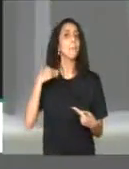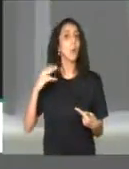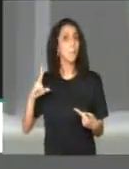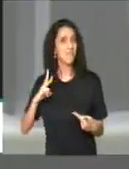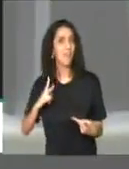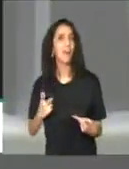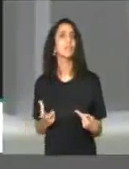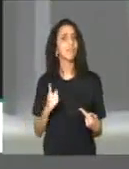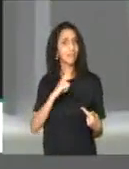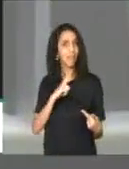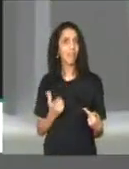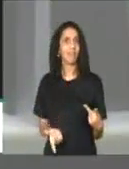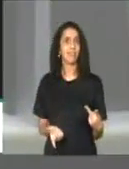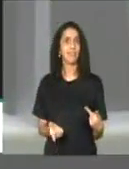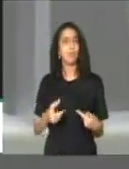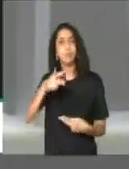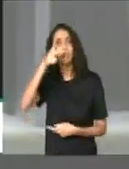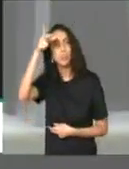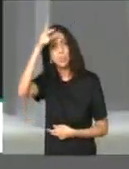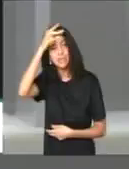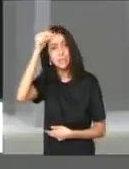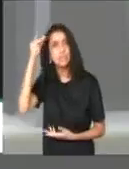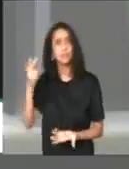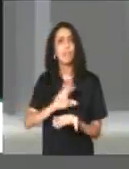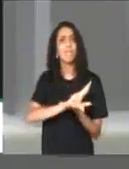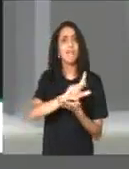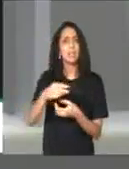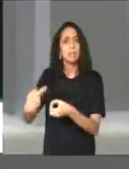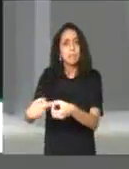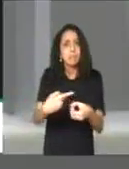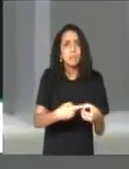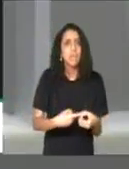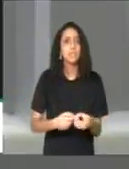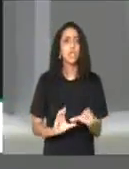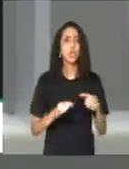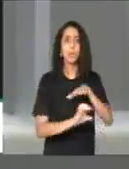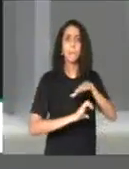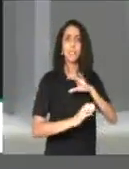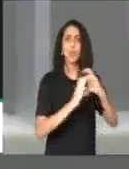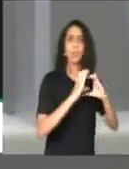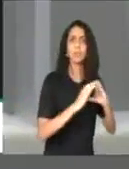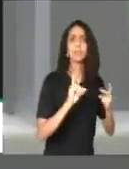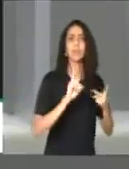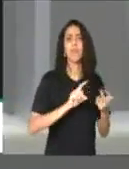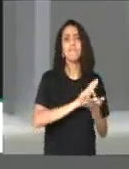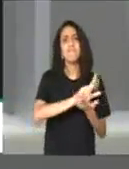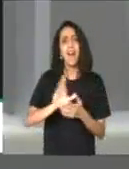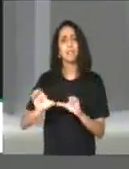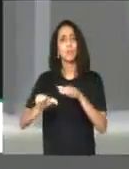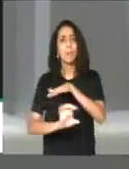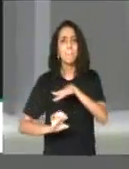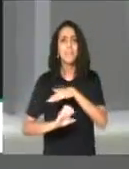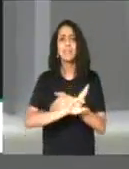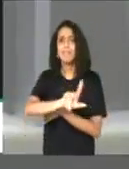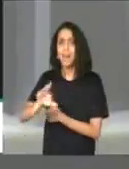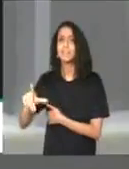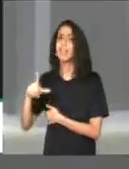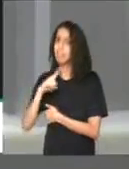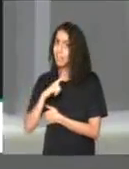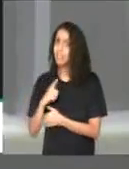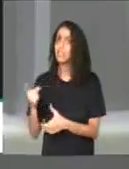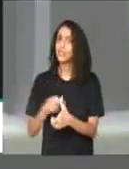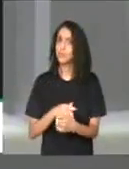privados, estatais, municípios, grandes grupos de comunicação e grandes grupos econômicos. Vamos vender